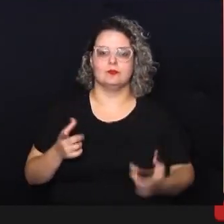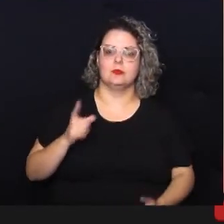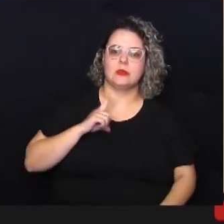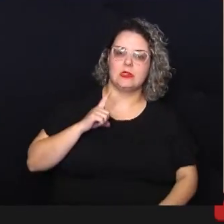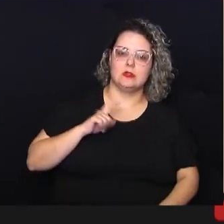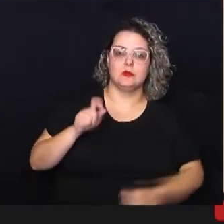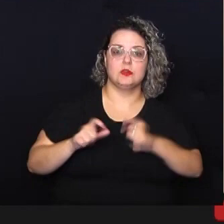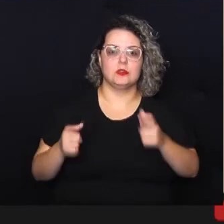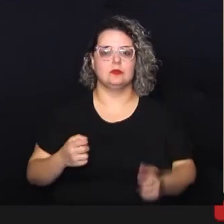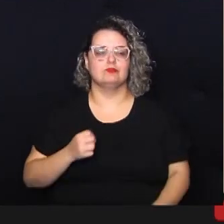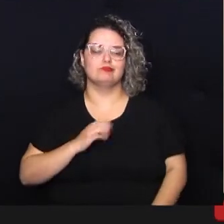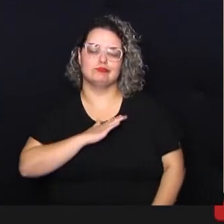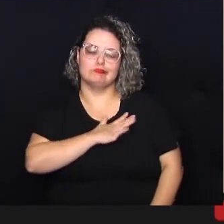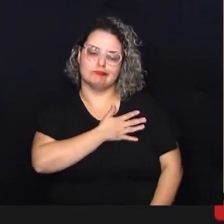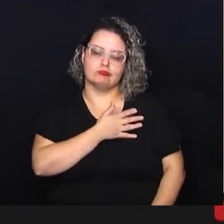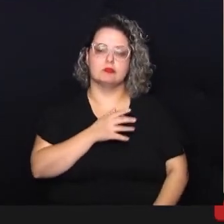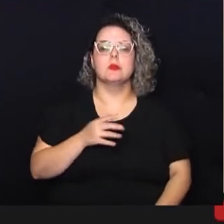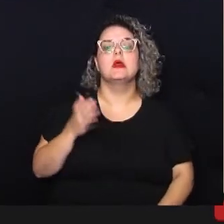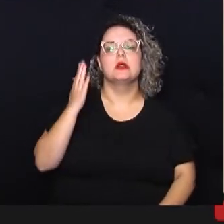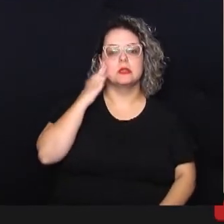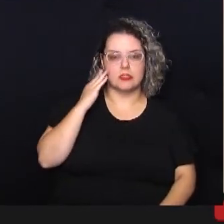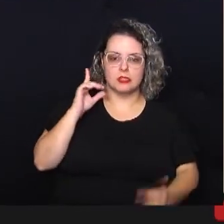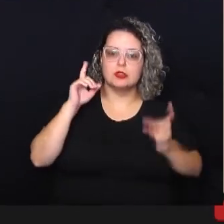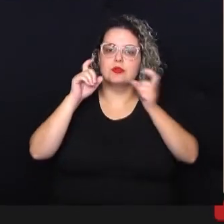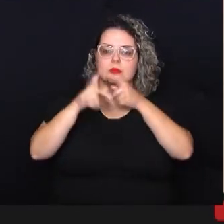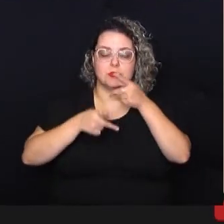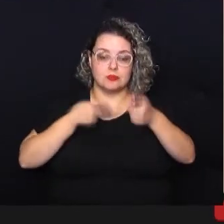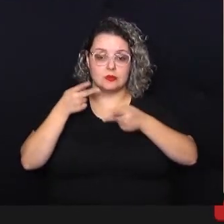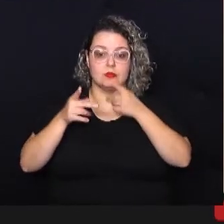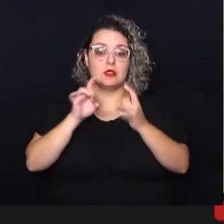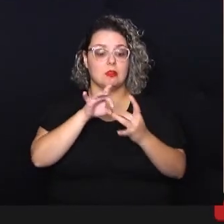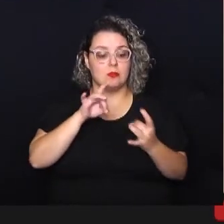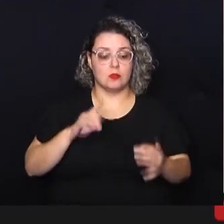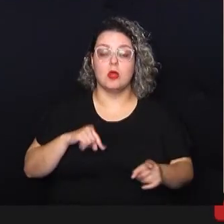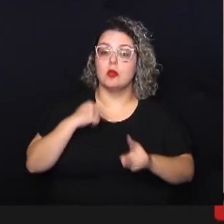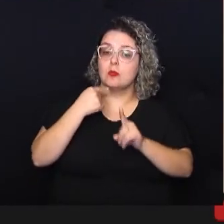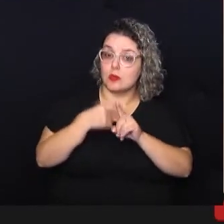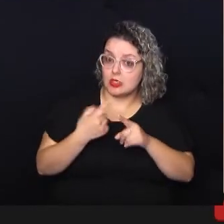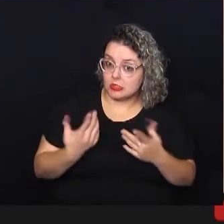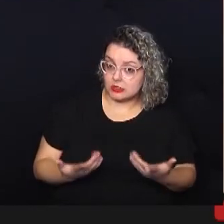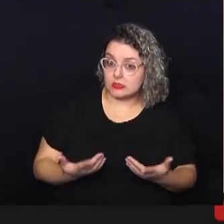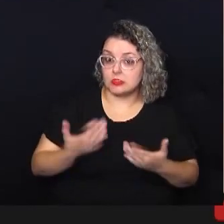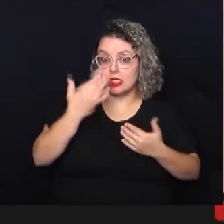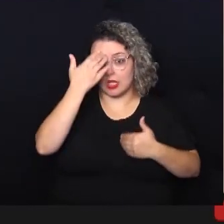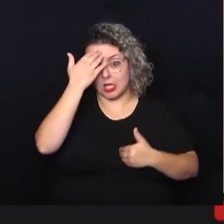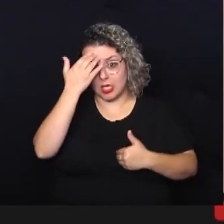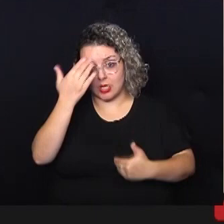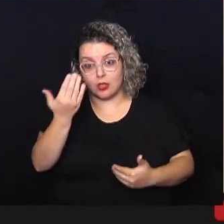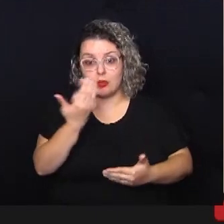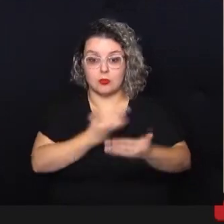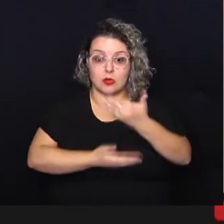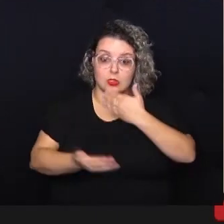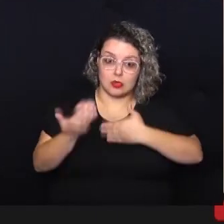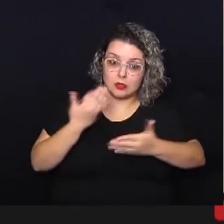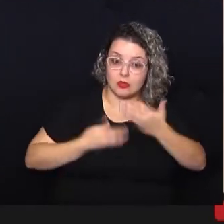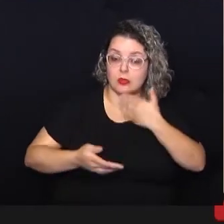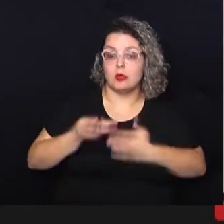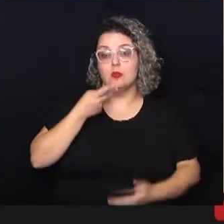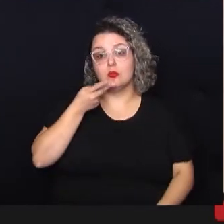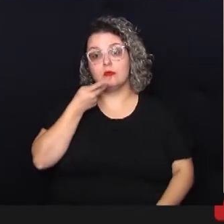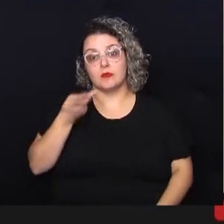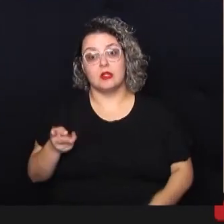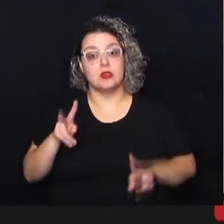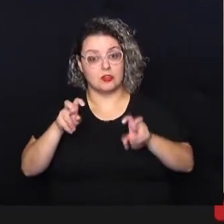de preconceito com o assunto, eu sei que é difícil falar, mas também recebo feedbacks muito positivos, né? Agradecendo por compartilhar, por falar sobre